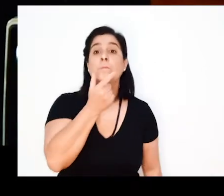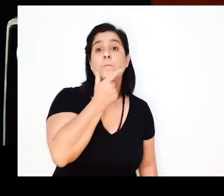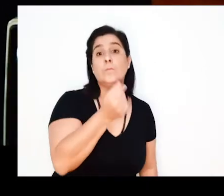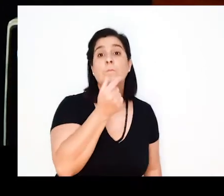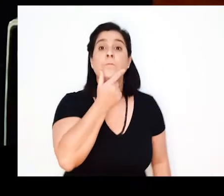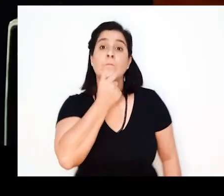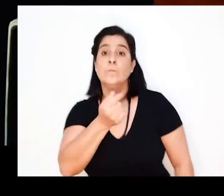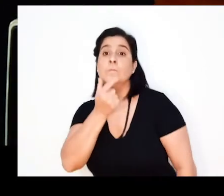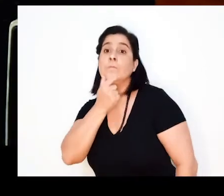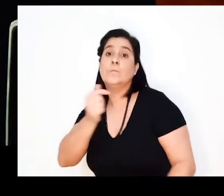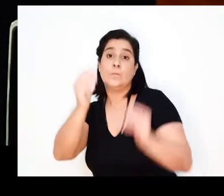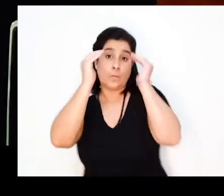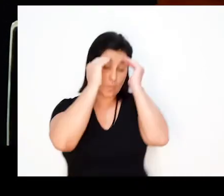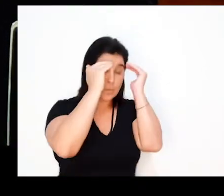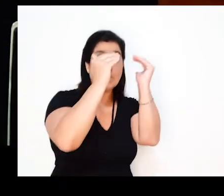Menino,